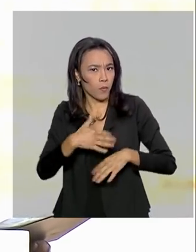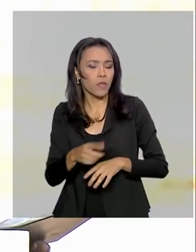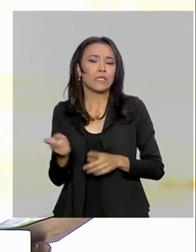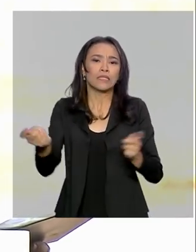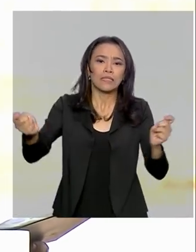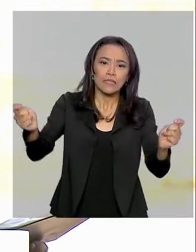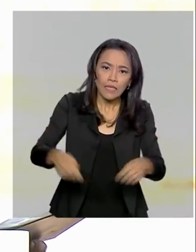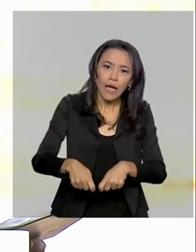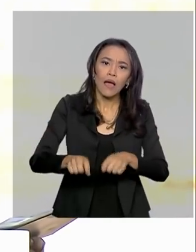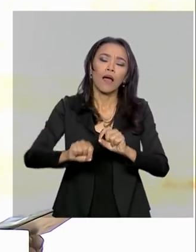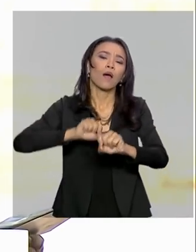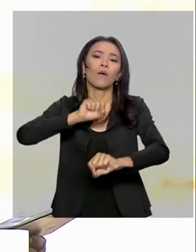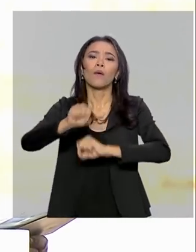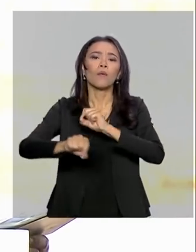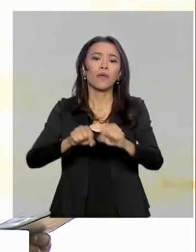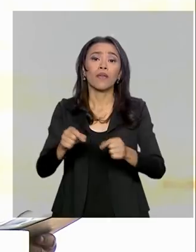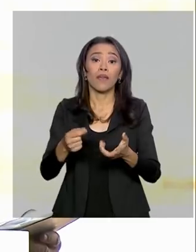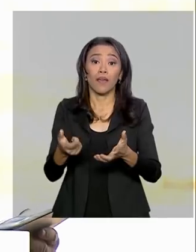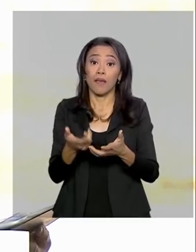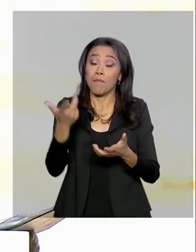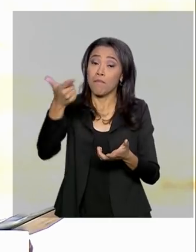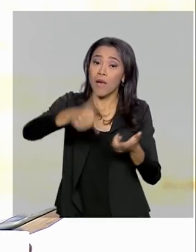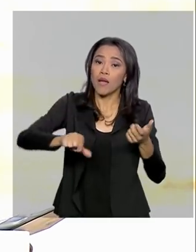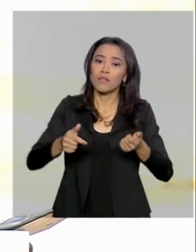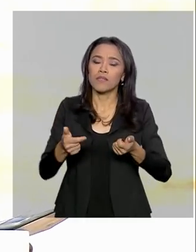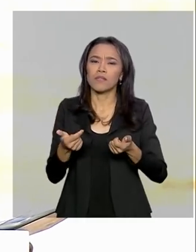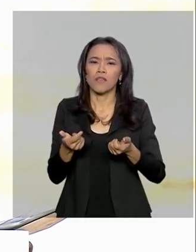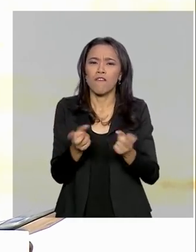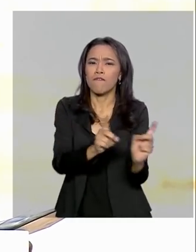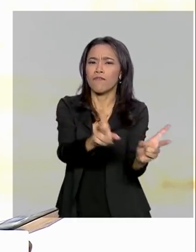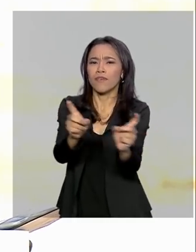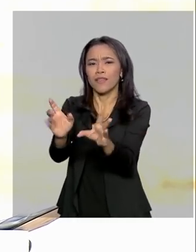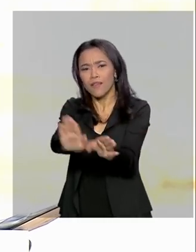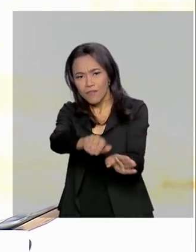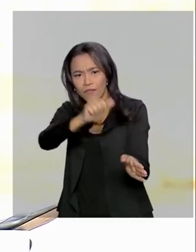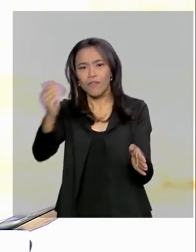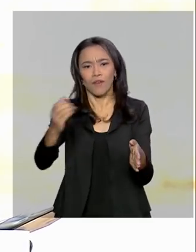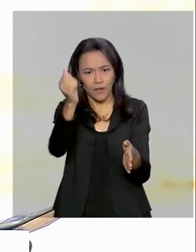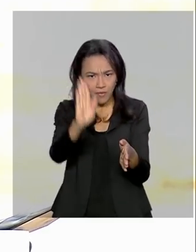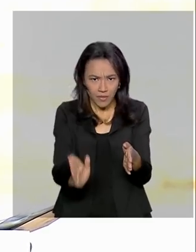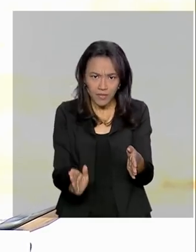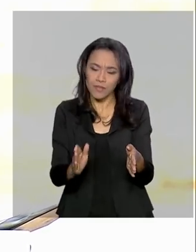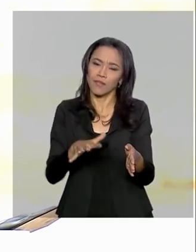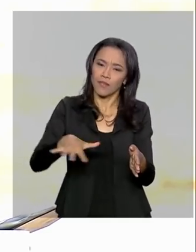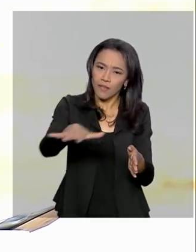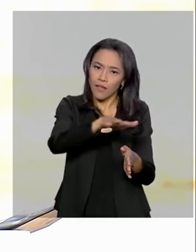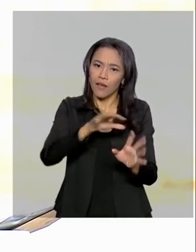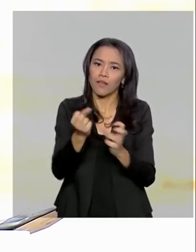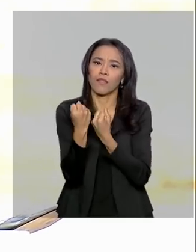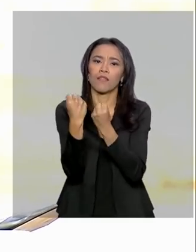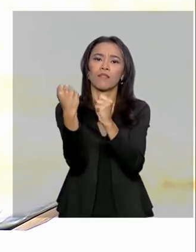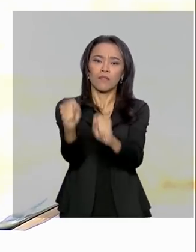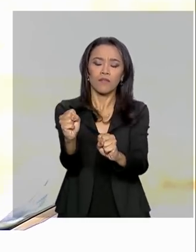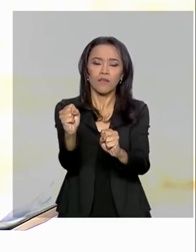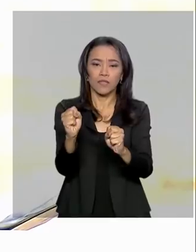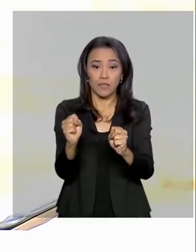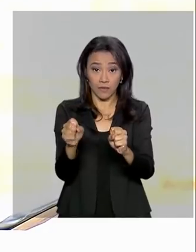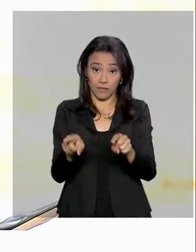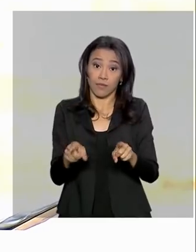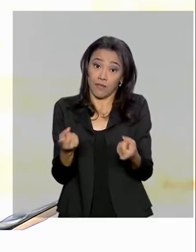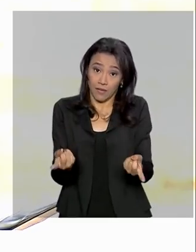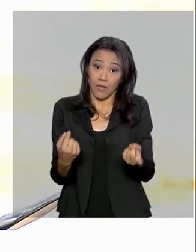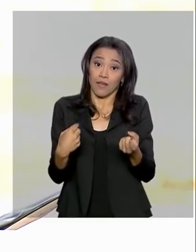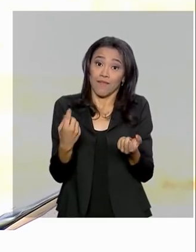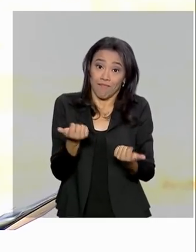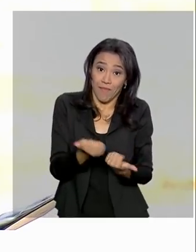ampliação e participação brasileira no mercado internacional de defesa, possibilitando inegável